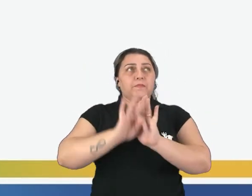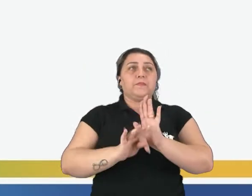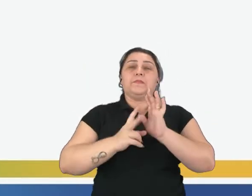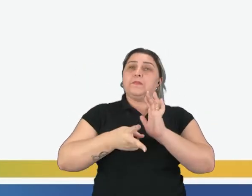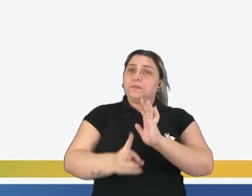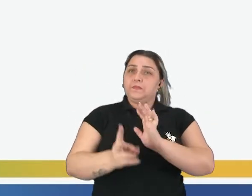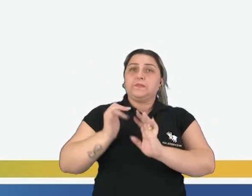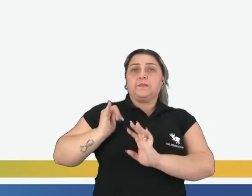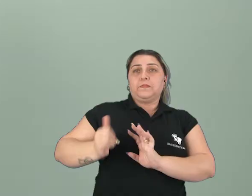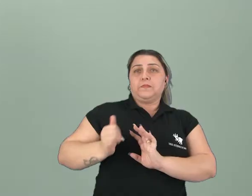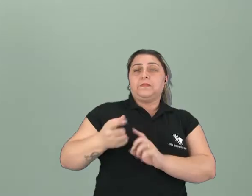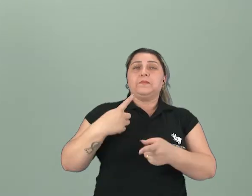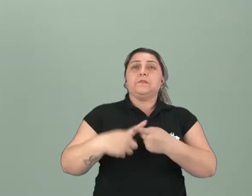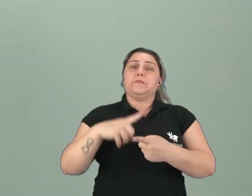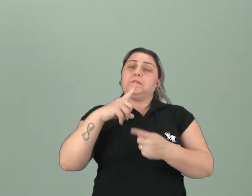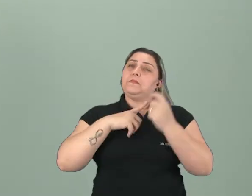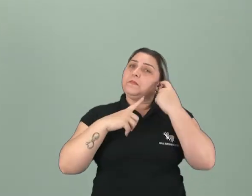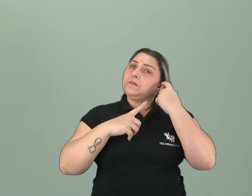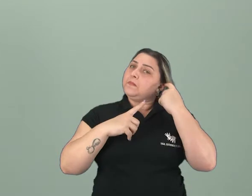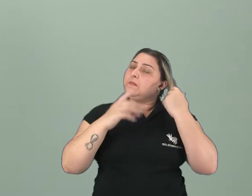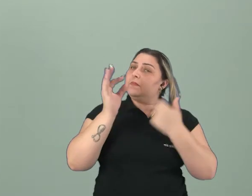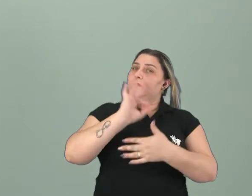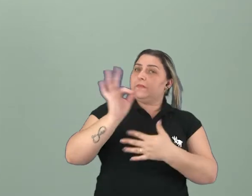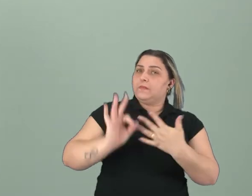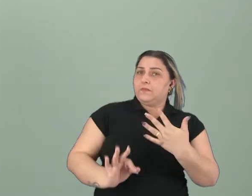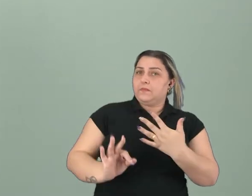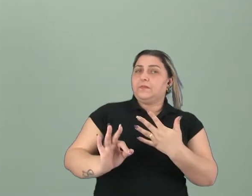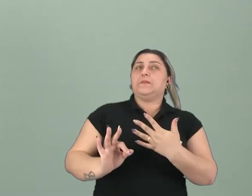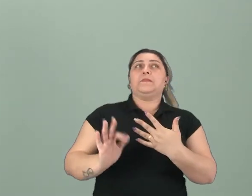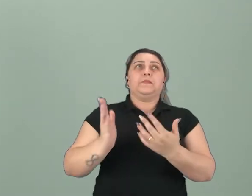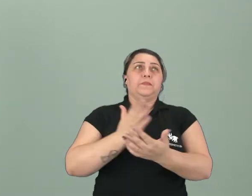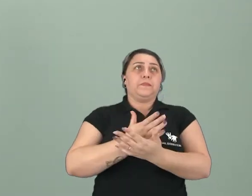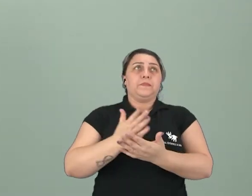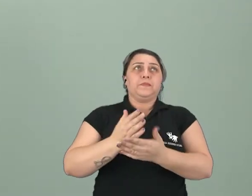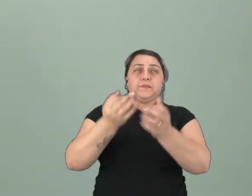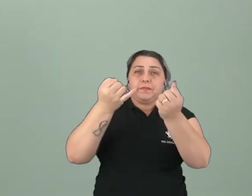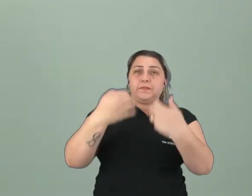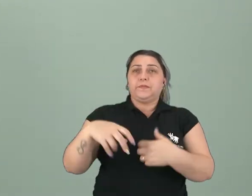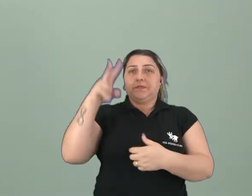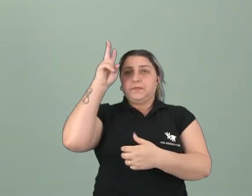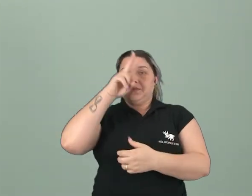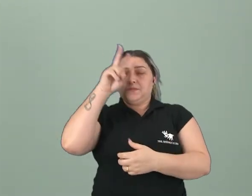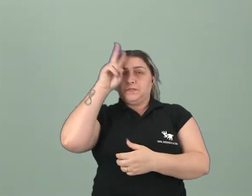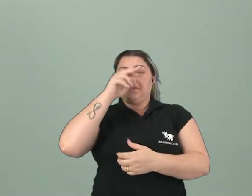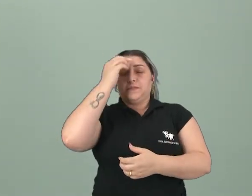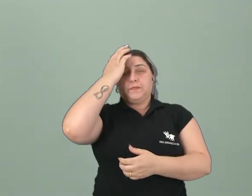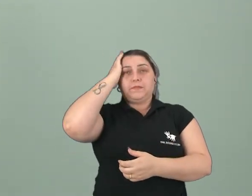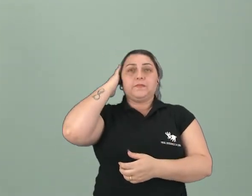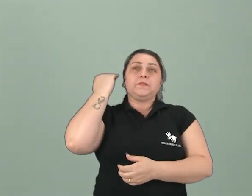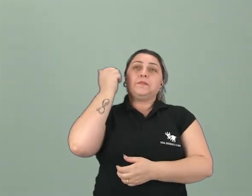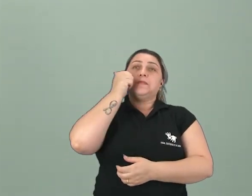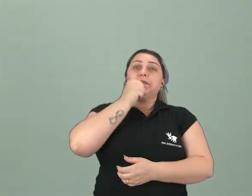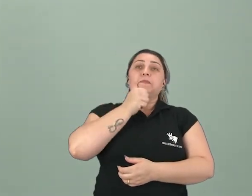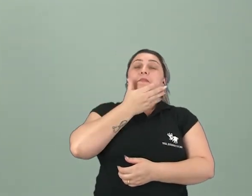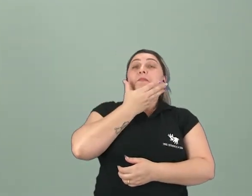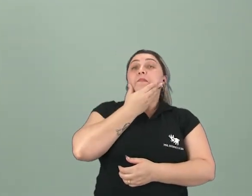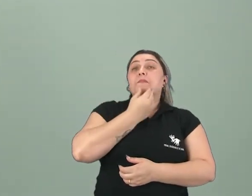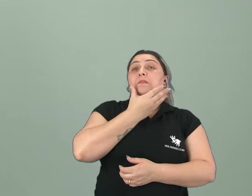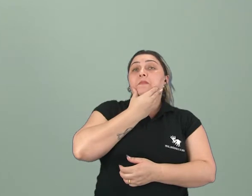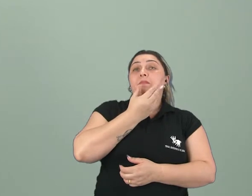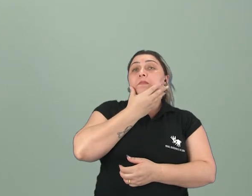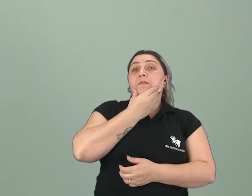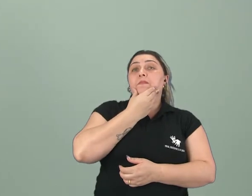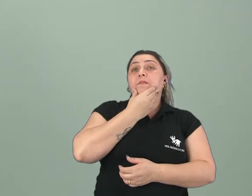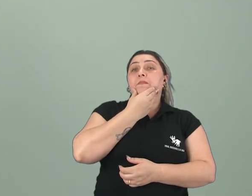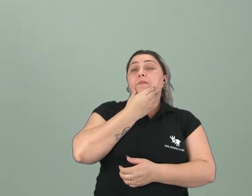predomina a narrativa porque tem esses elementos. Começa a te contar uma história, dessa senhora, dessa pessoa que